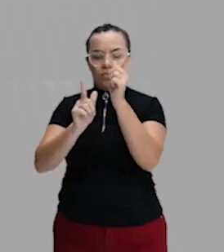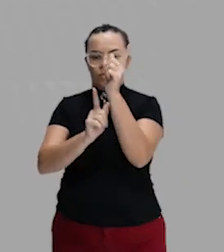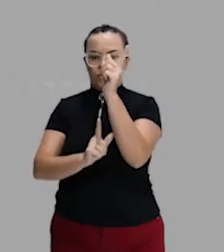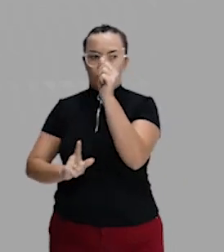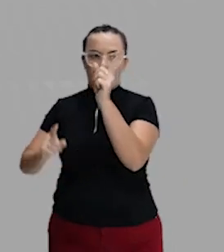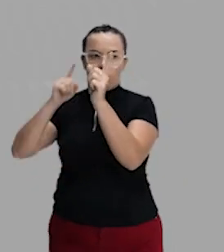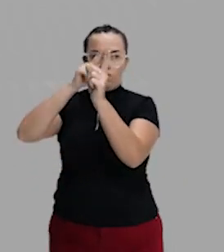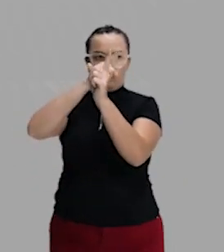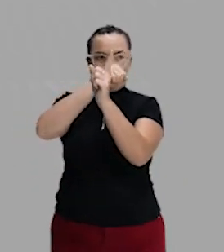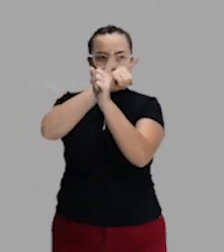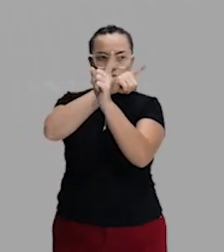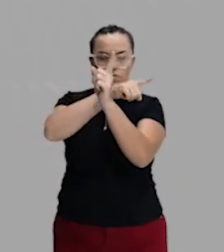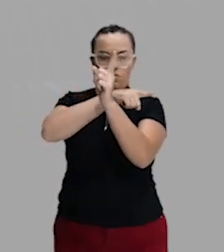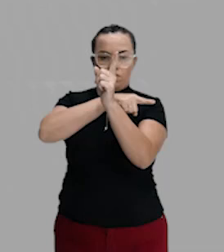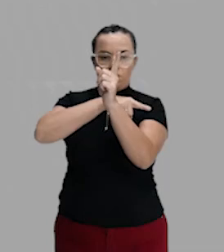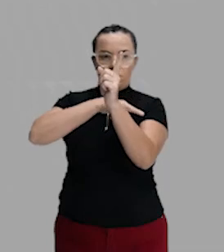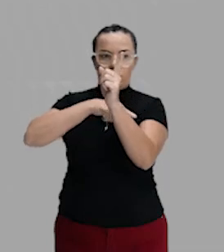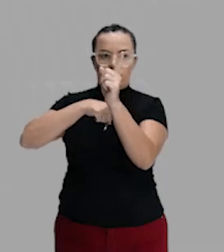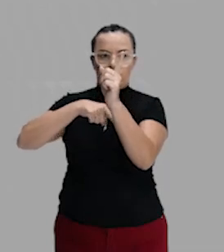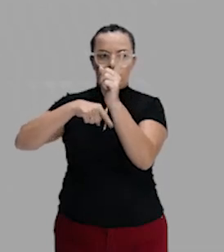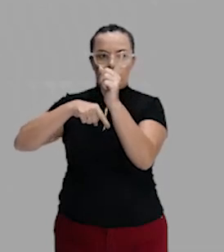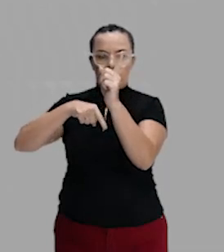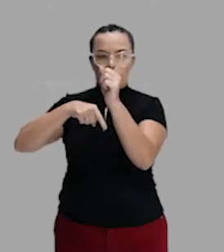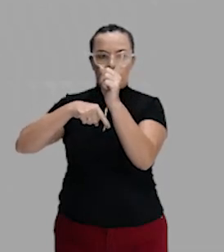Ela passa aqui.